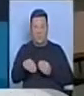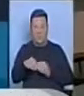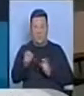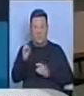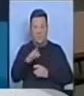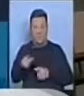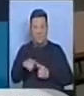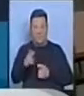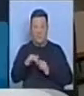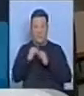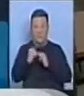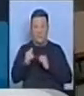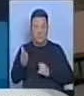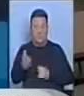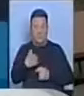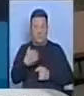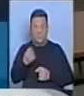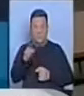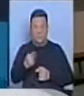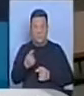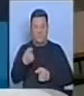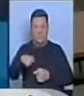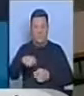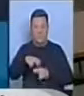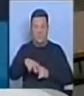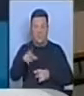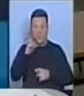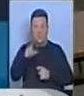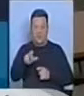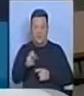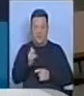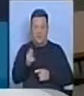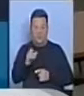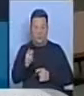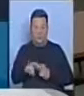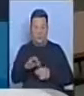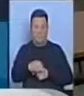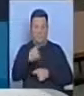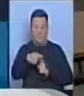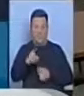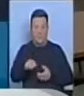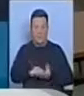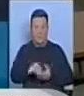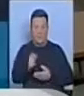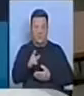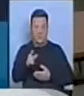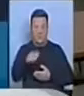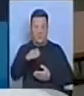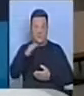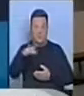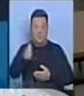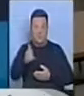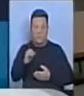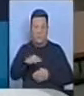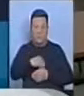europeia ou na componente internacional. Tivemos também já presidentes nas áreas de radiologia, na farmácia, temos atualmente também o secretário-geral da área das ciências biomédicas